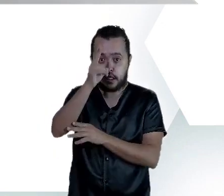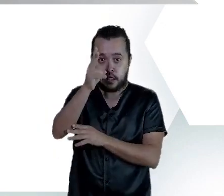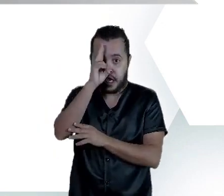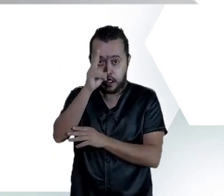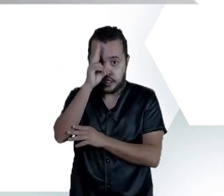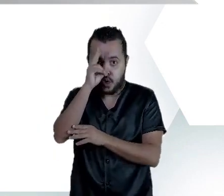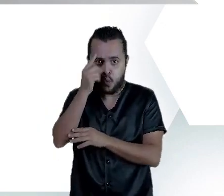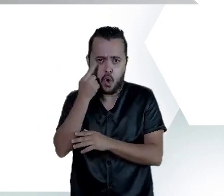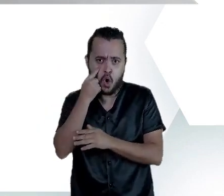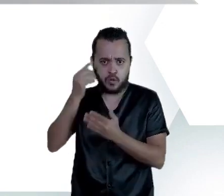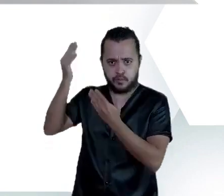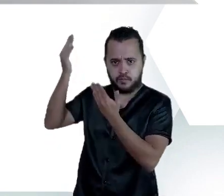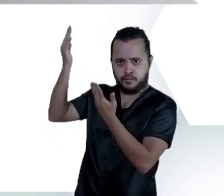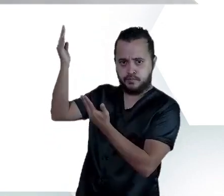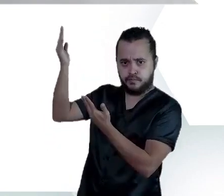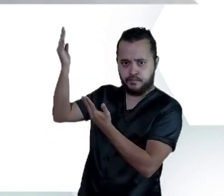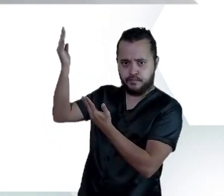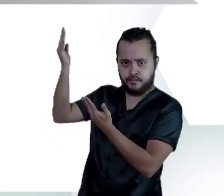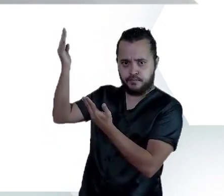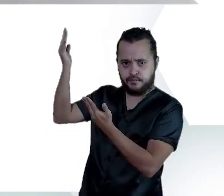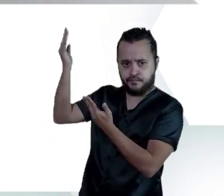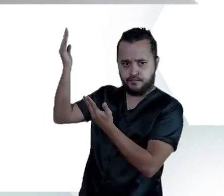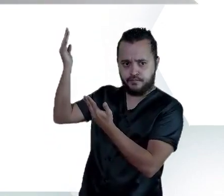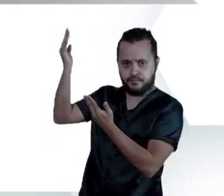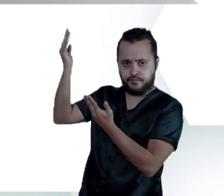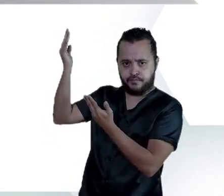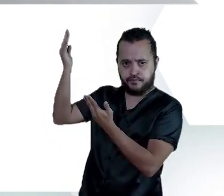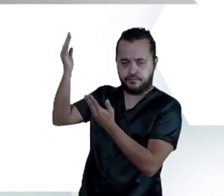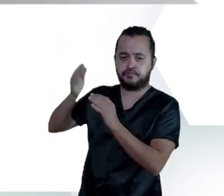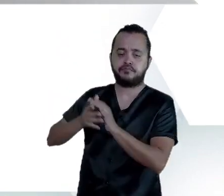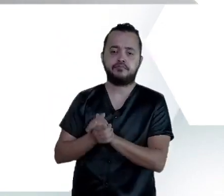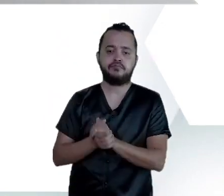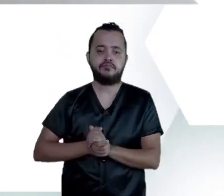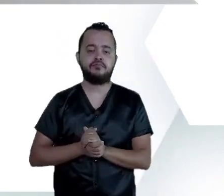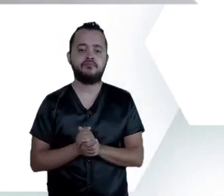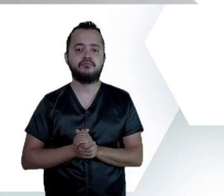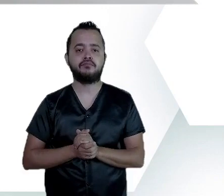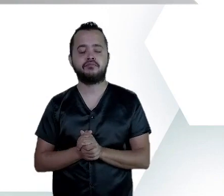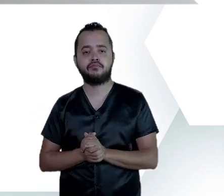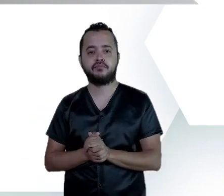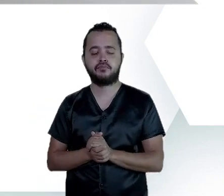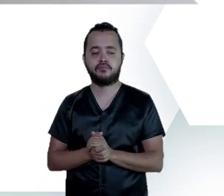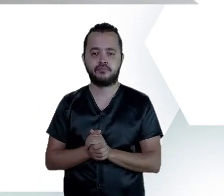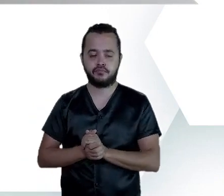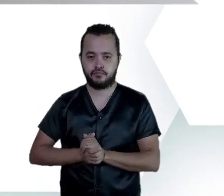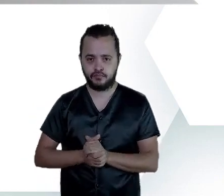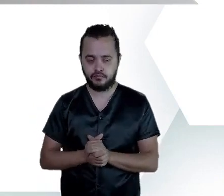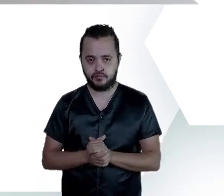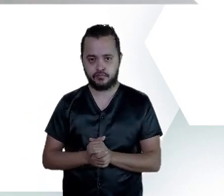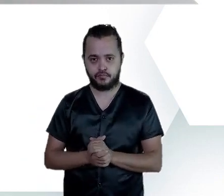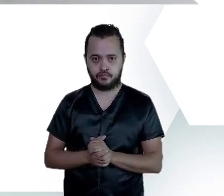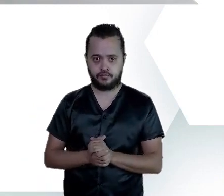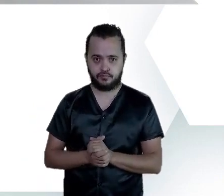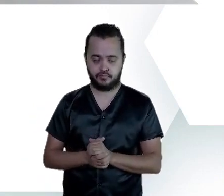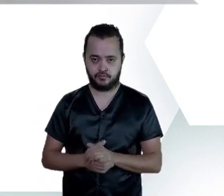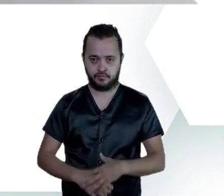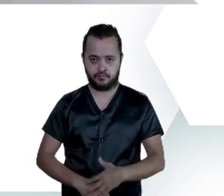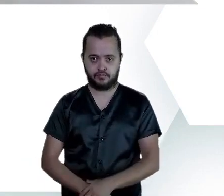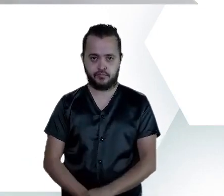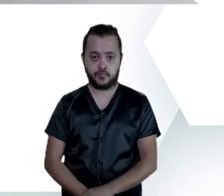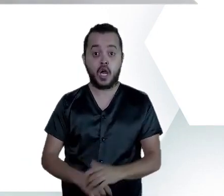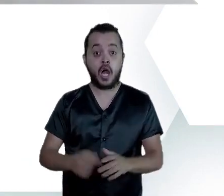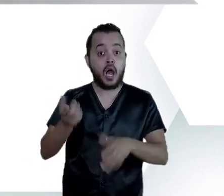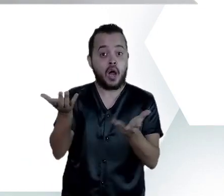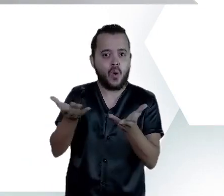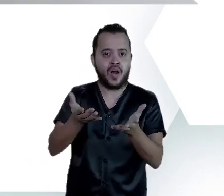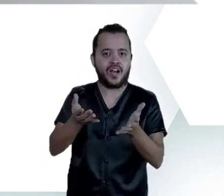cá e coloco aqui, ó, o outro borne, né, encaixo na parte da tensão. Quando